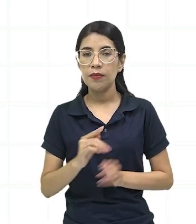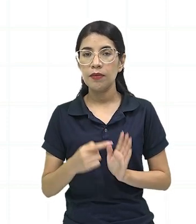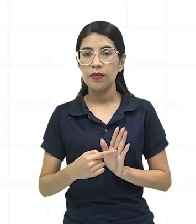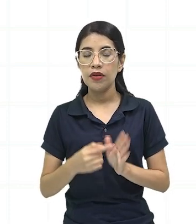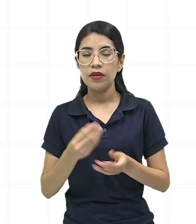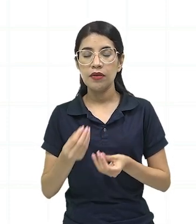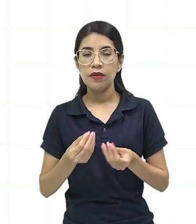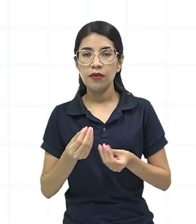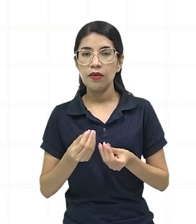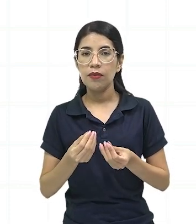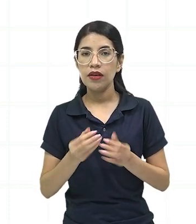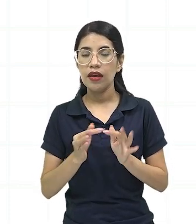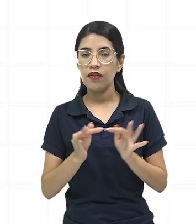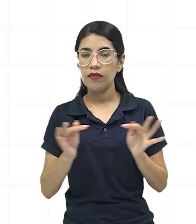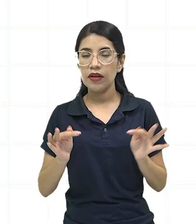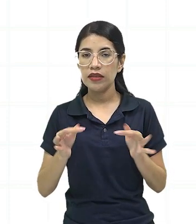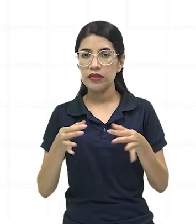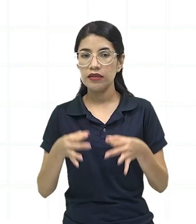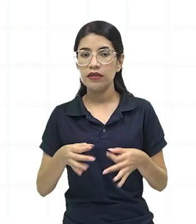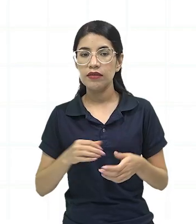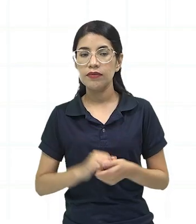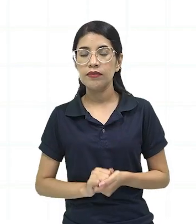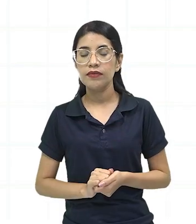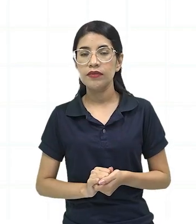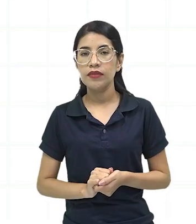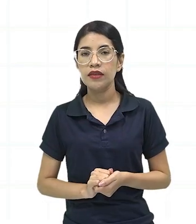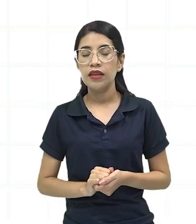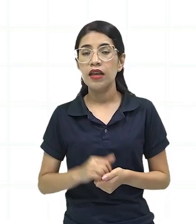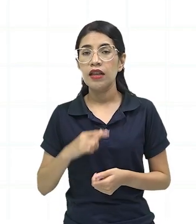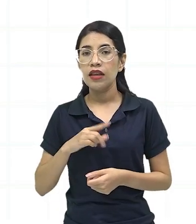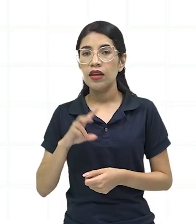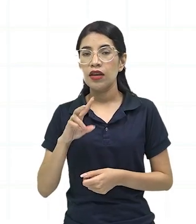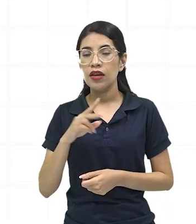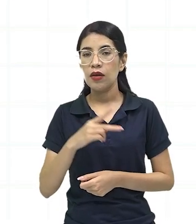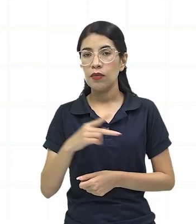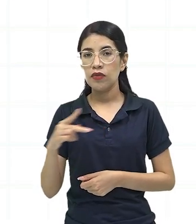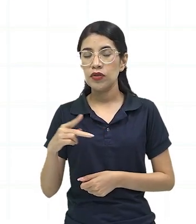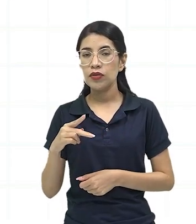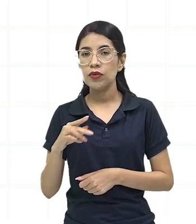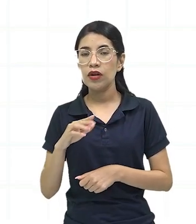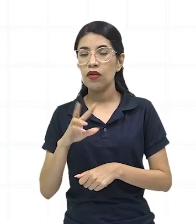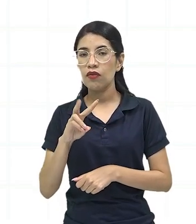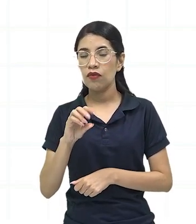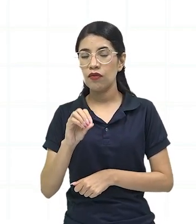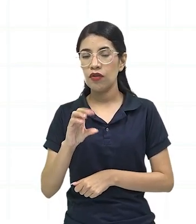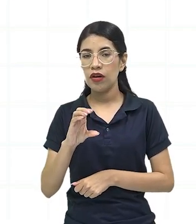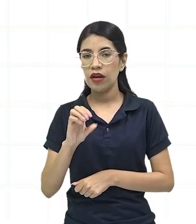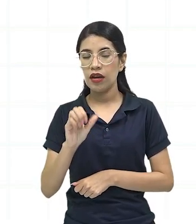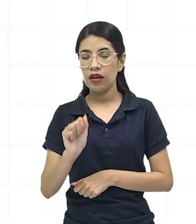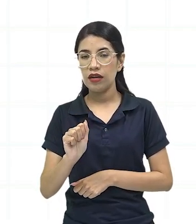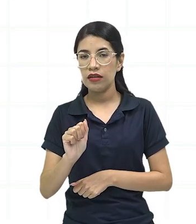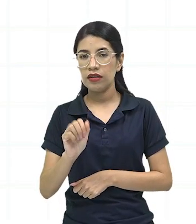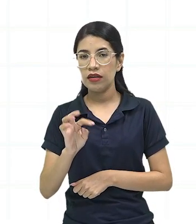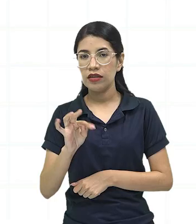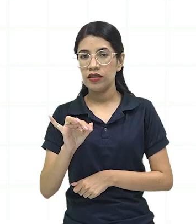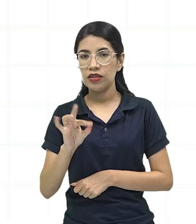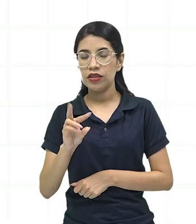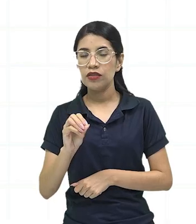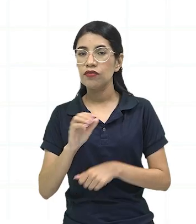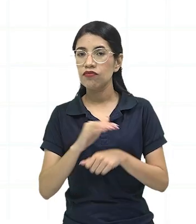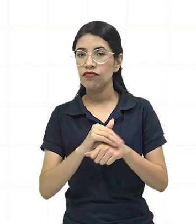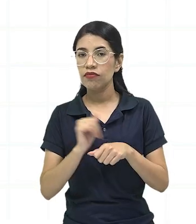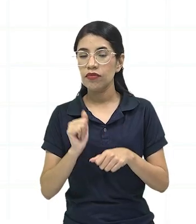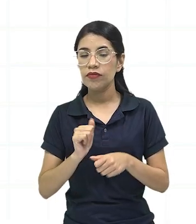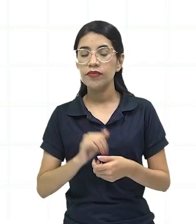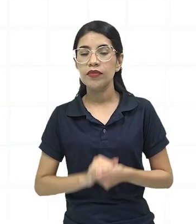ligação. Professora é o nosso vocativo, né? O professor, ó, oi, professora, eu tô chamando. Então, ó, professora, eu